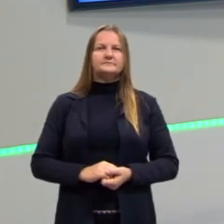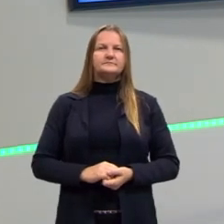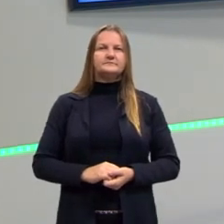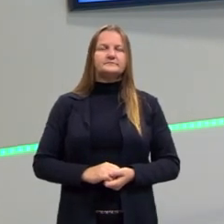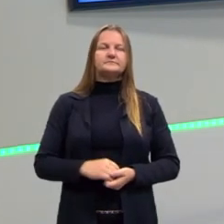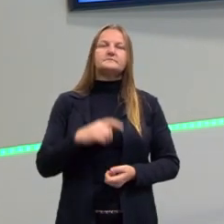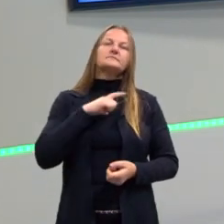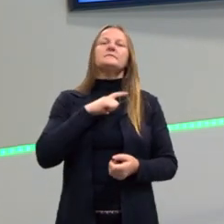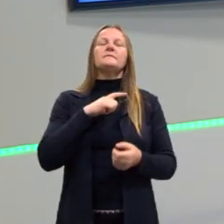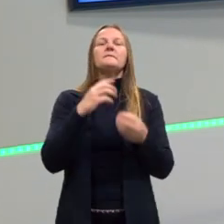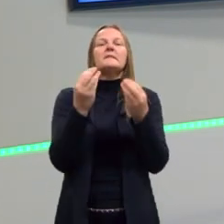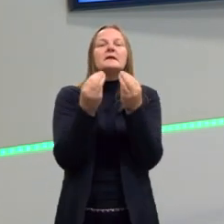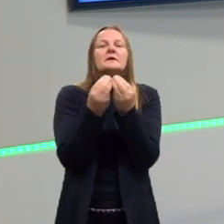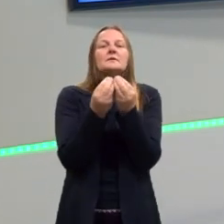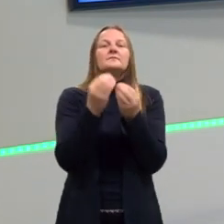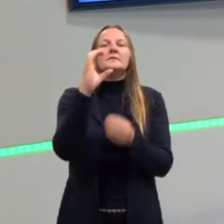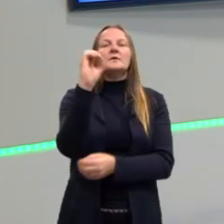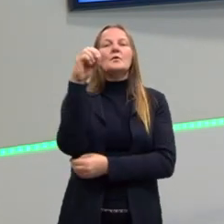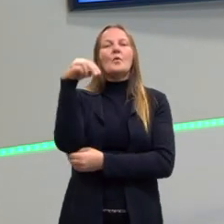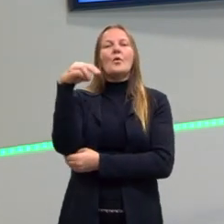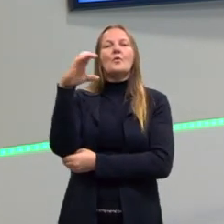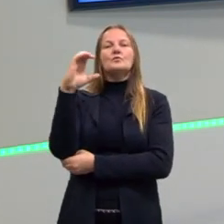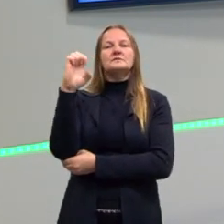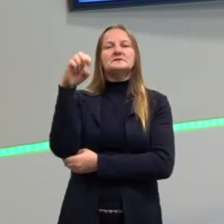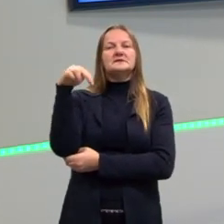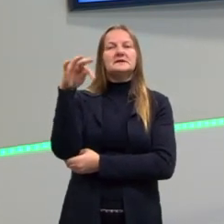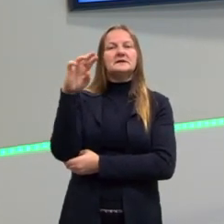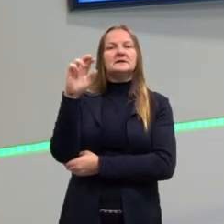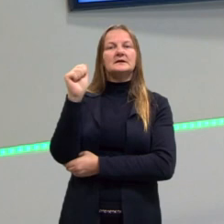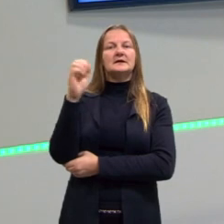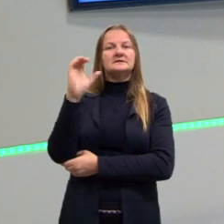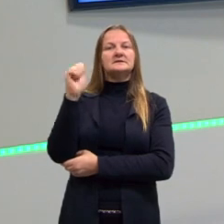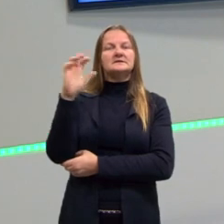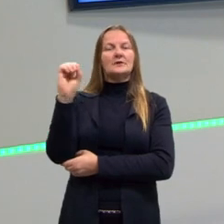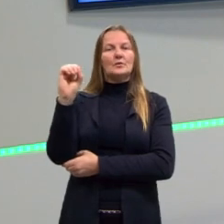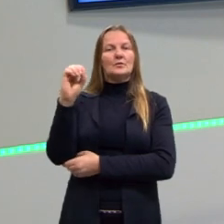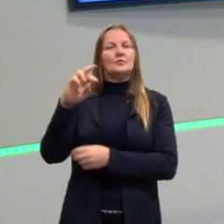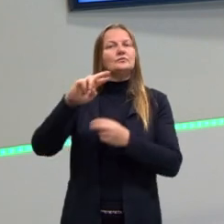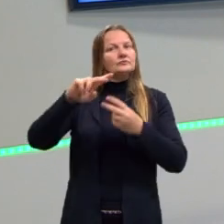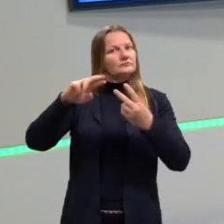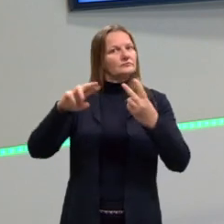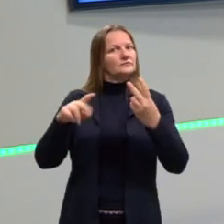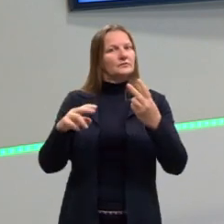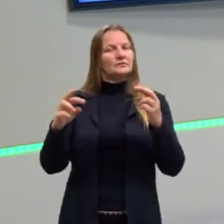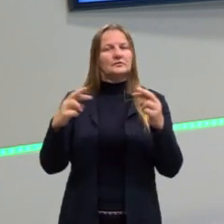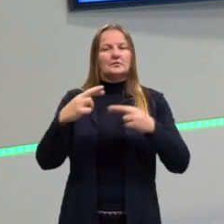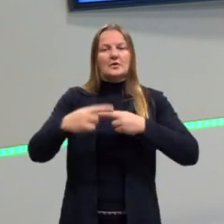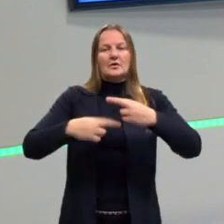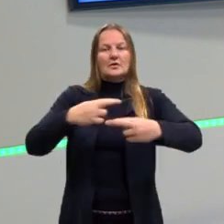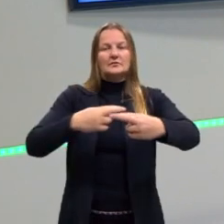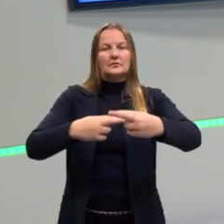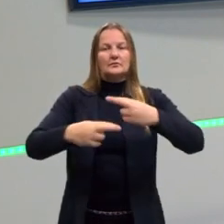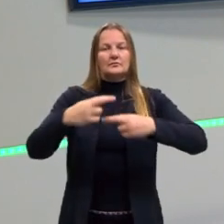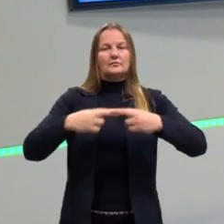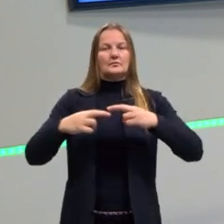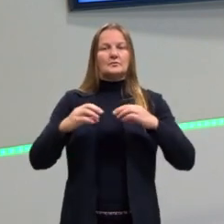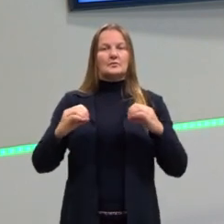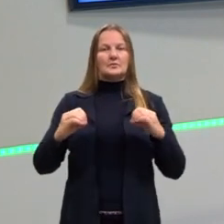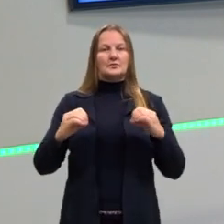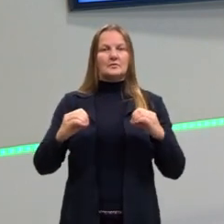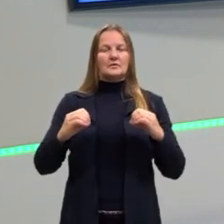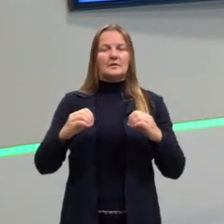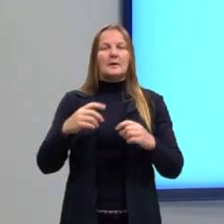nós temos a concentração tanto dos reagentes quanto do produto porque a reação ela ocorre dos dois lados nessa uma reação